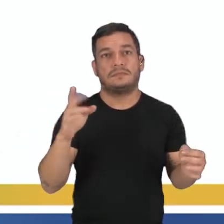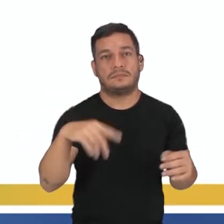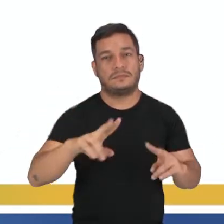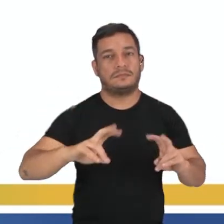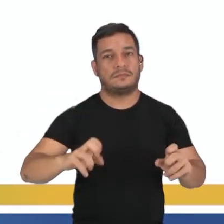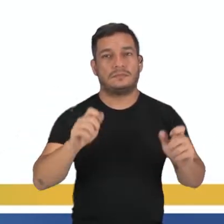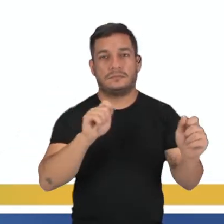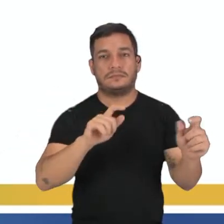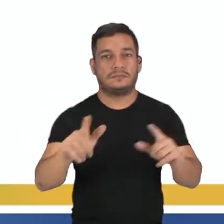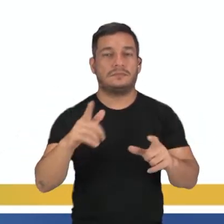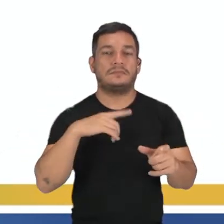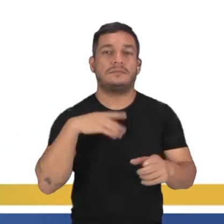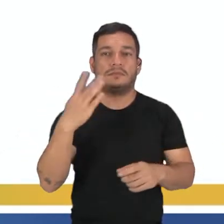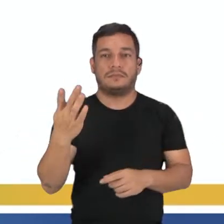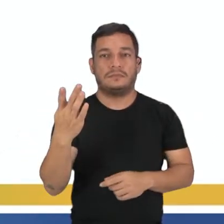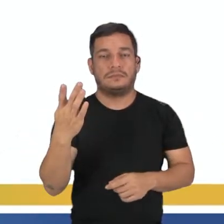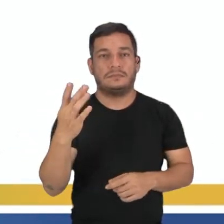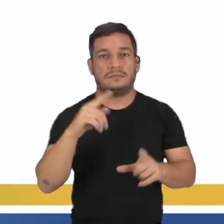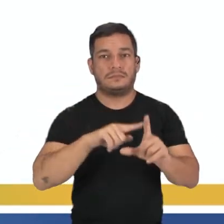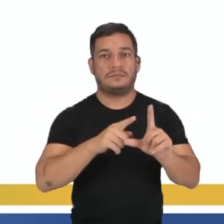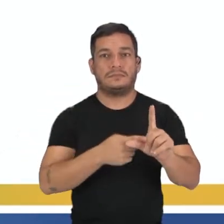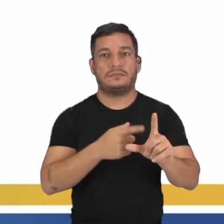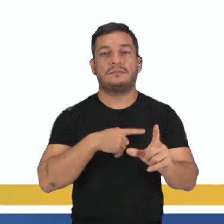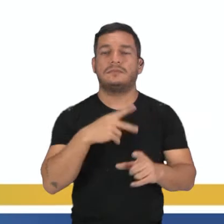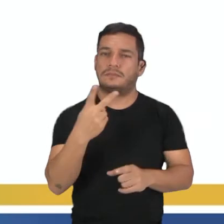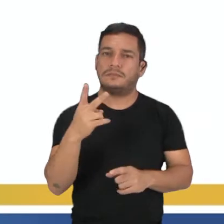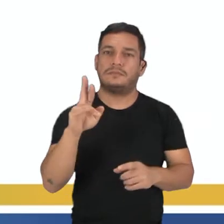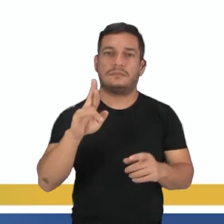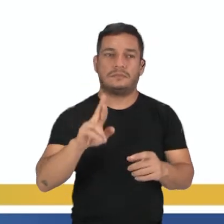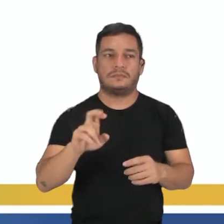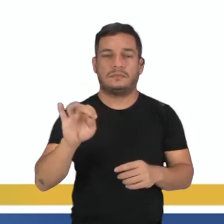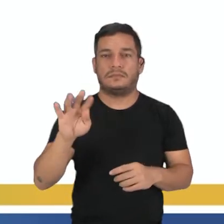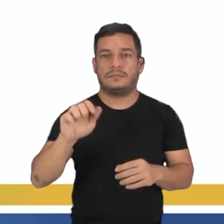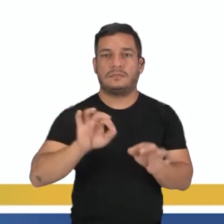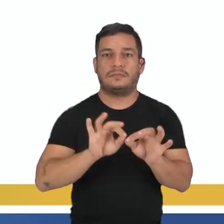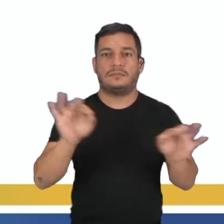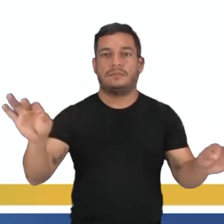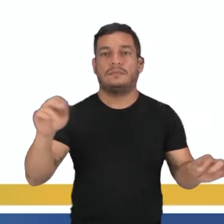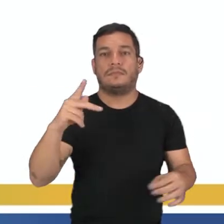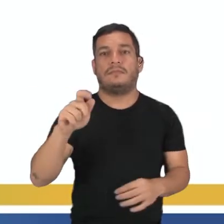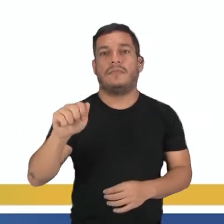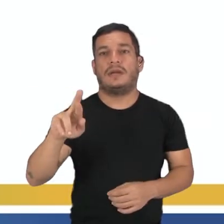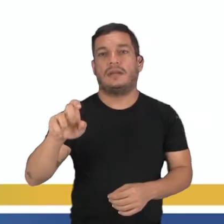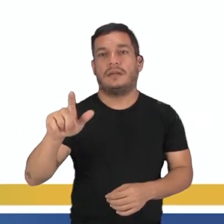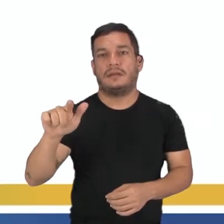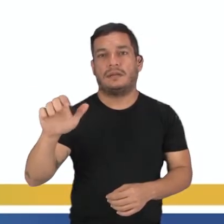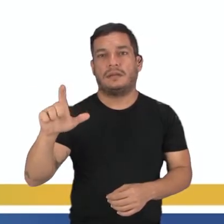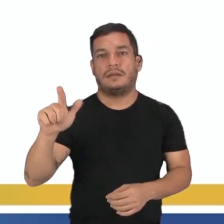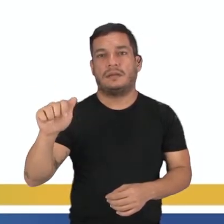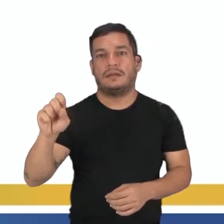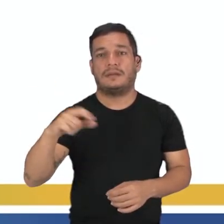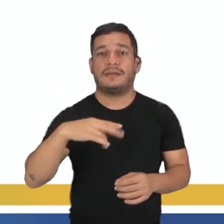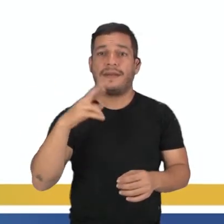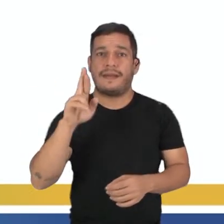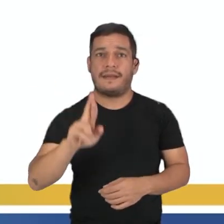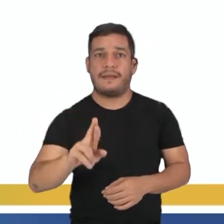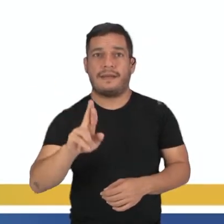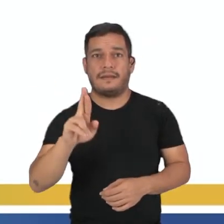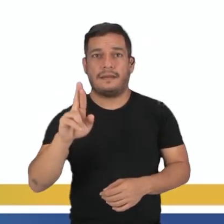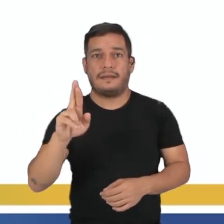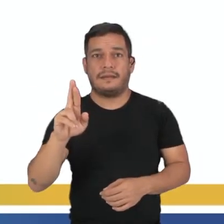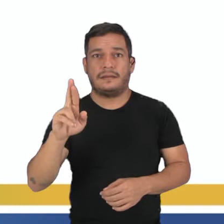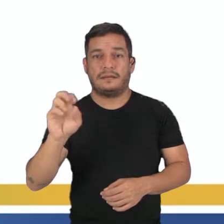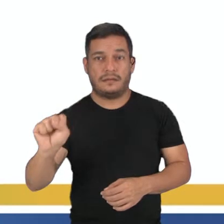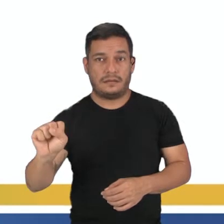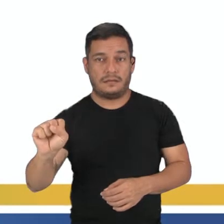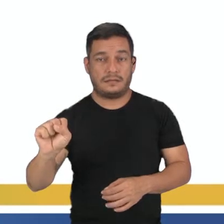vão determinar quatro ângulos. Nós temos sim duas retas paralelas, que são as retas R e S, E